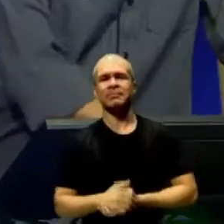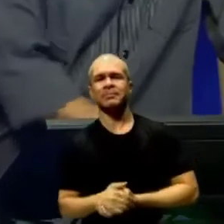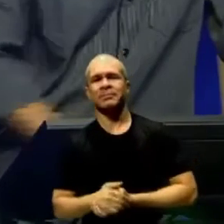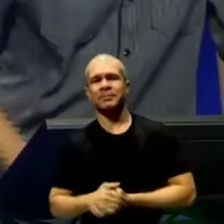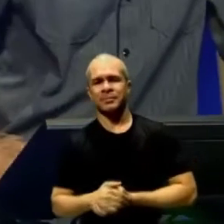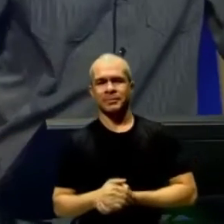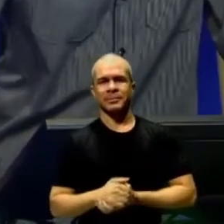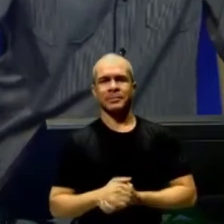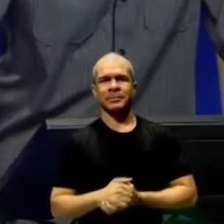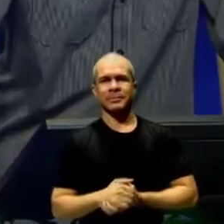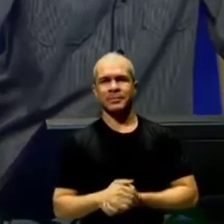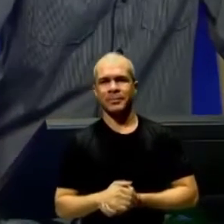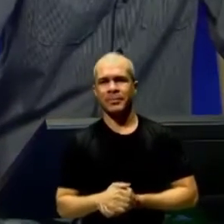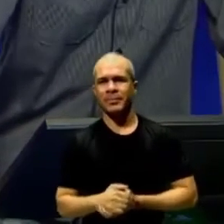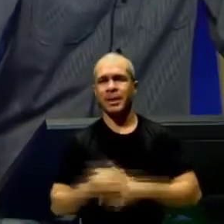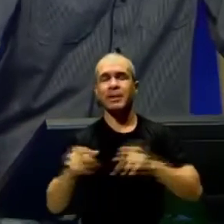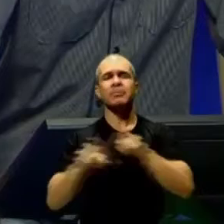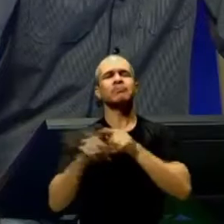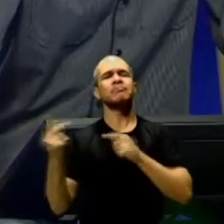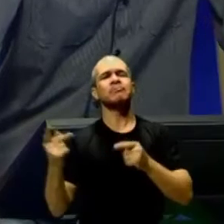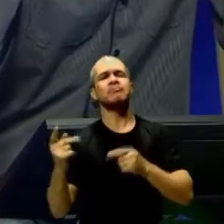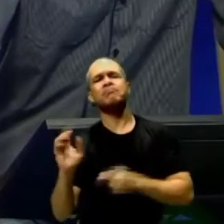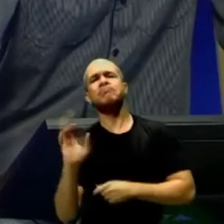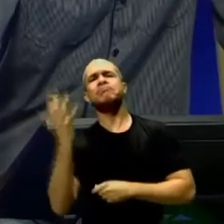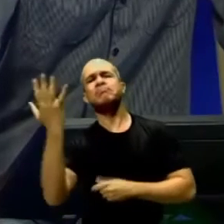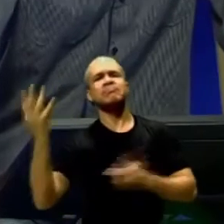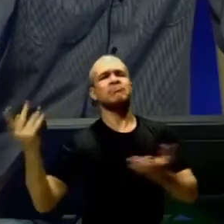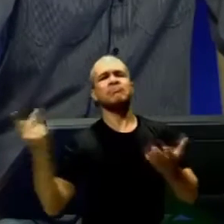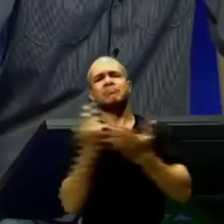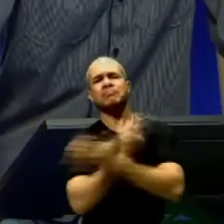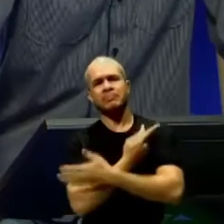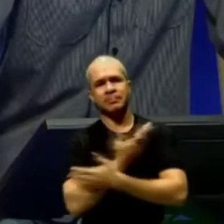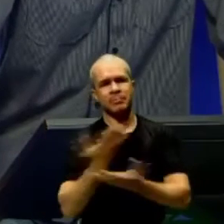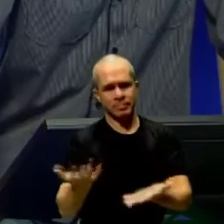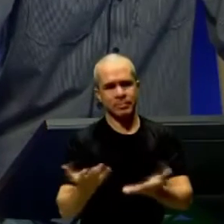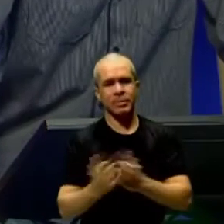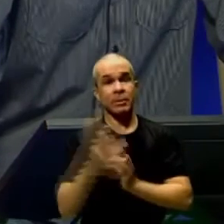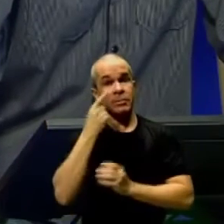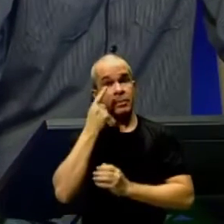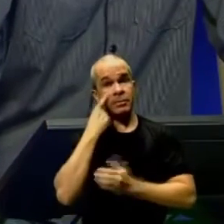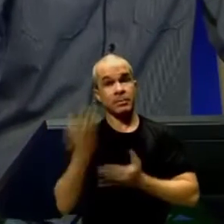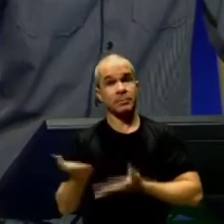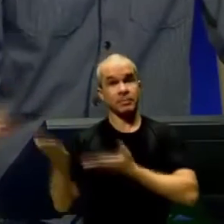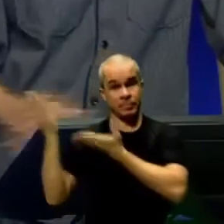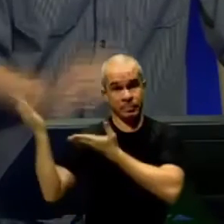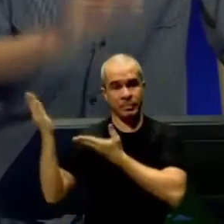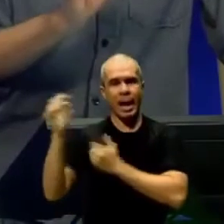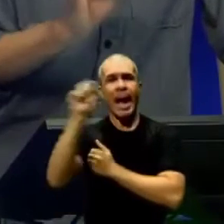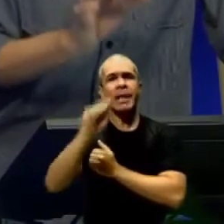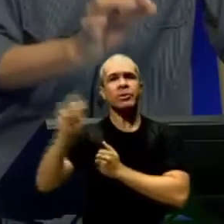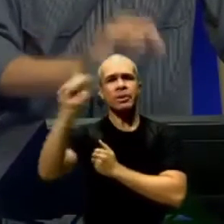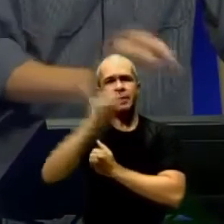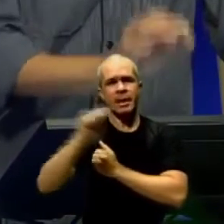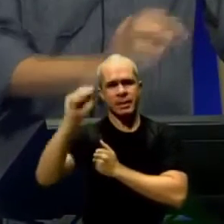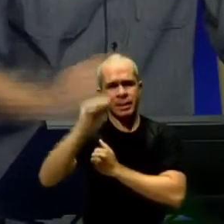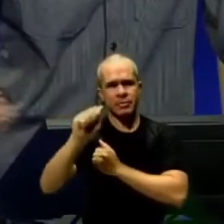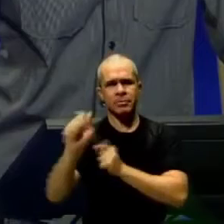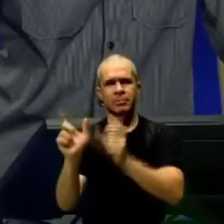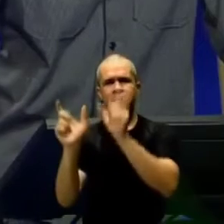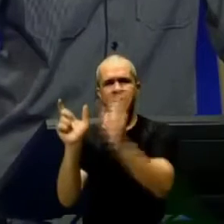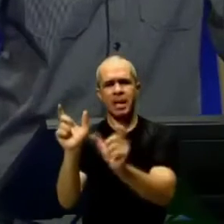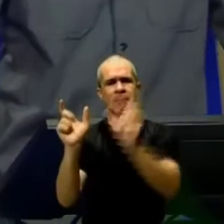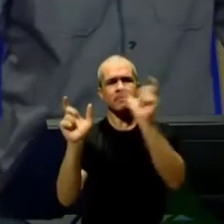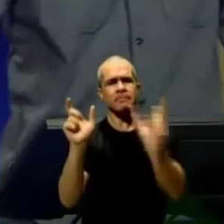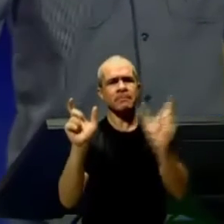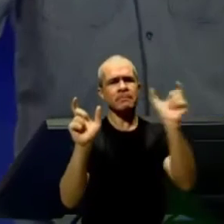beleza? E aí o que acontece? Vamos lá, de fato, para a associação de resistores. Uma associação em série é uma associação desse tipo